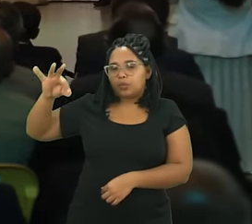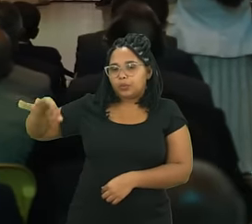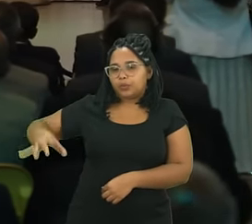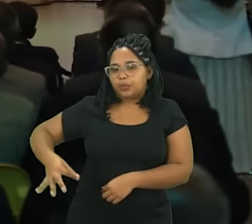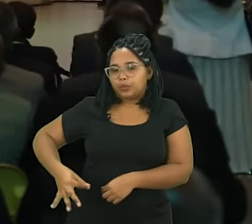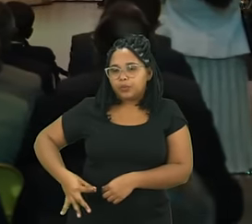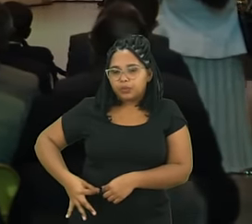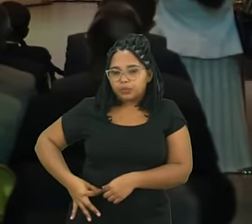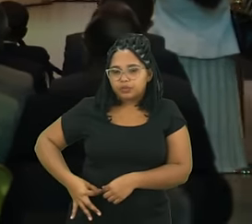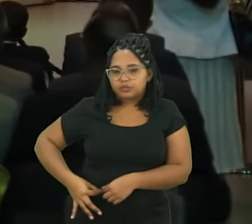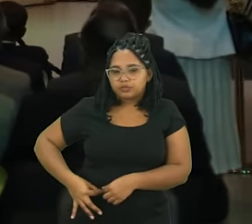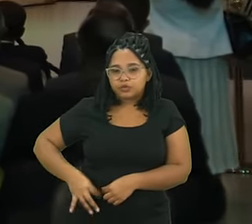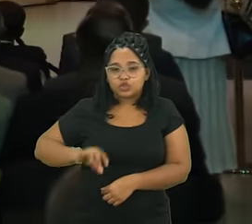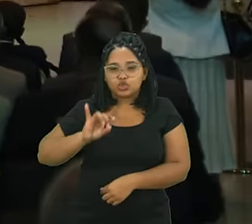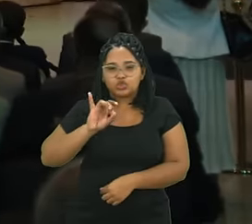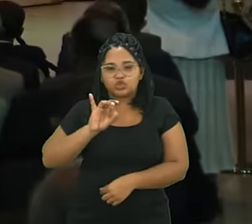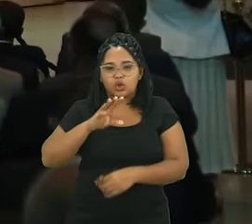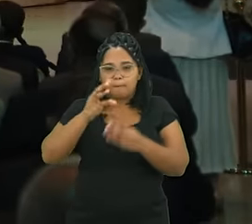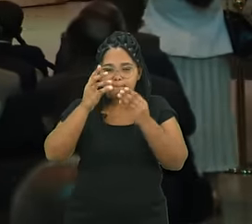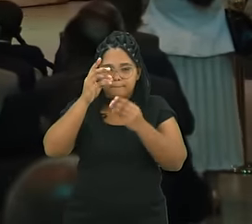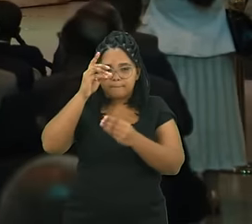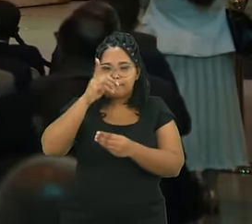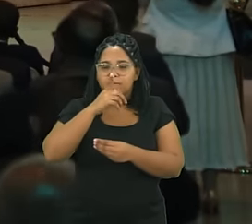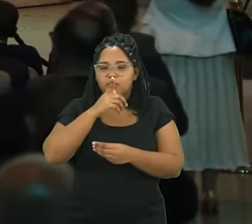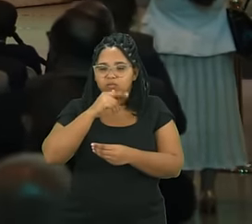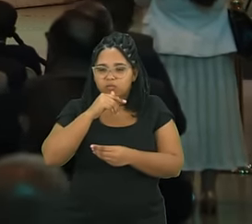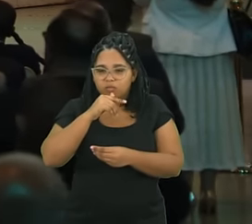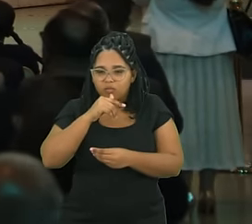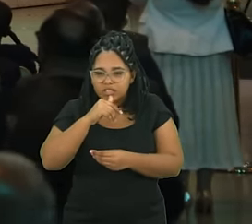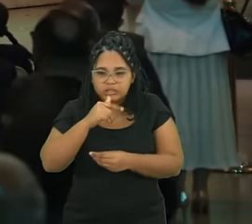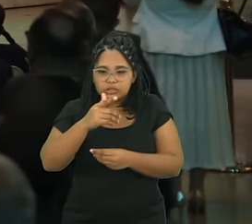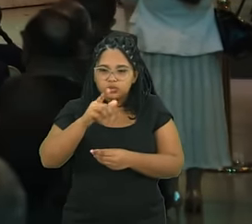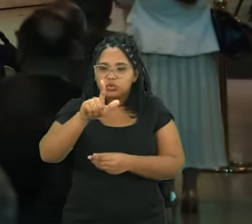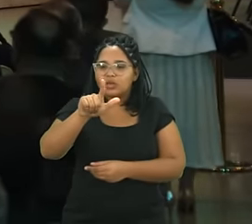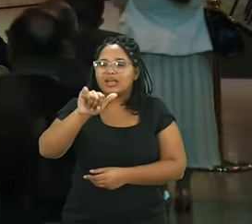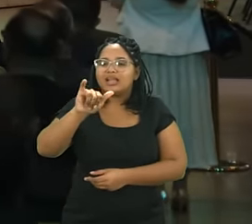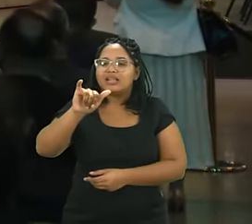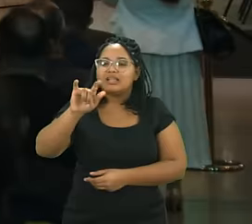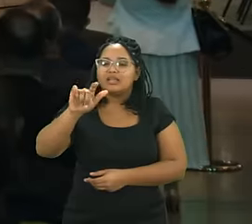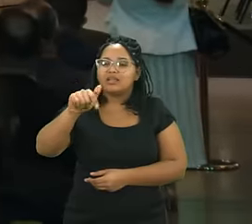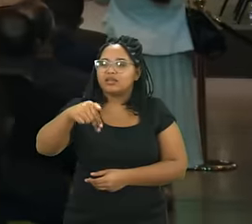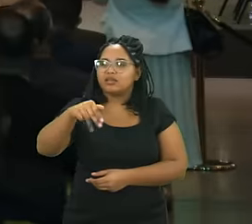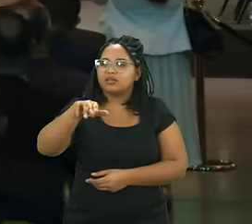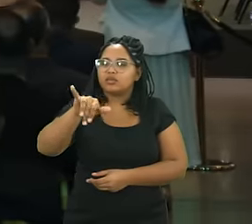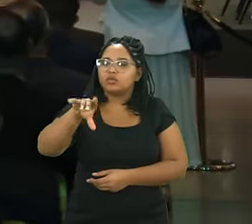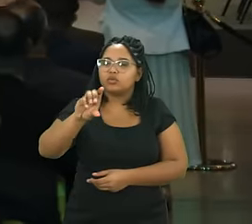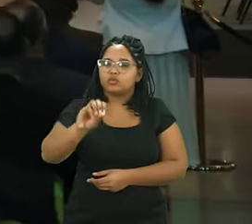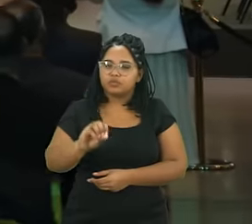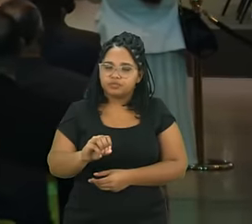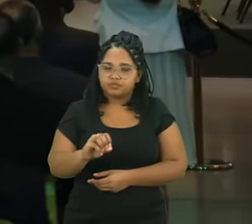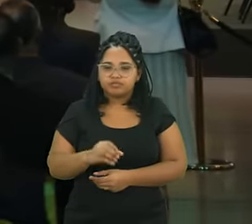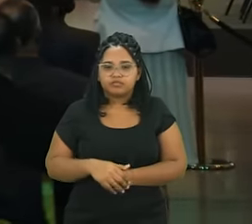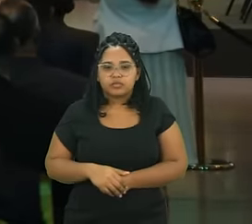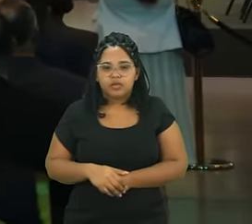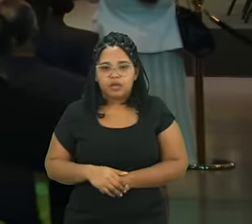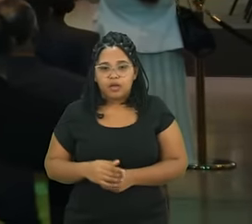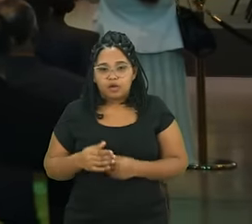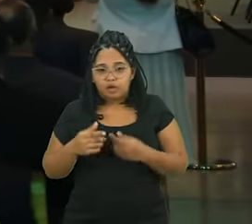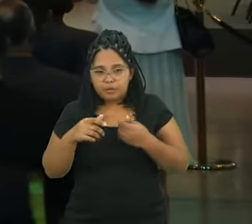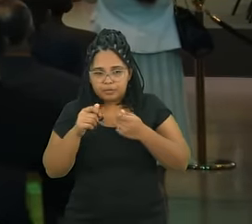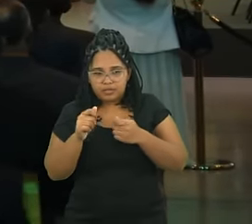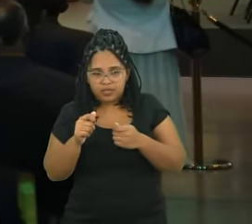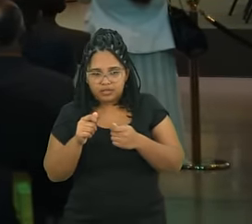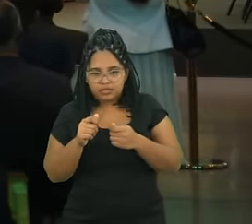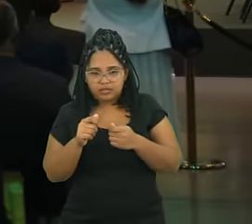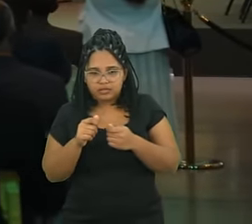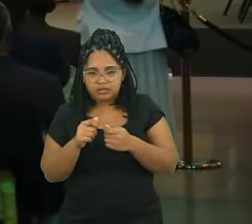sonda. Um dia, nós já estávamos em casa, ele estava com a sonda. E quando a gente cozinhava alguma coisa, eu tinha que fechar todas as portas da casa